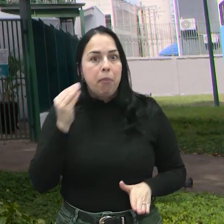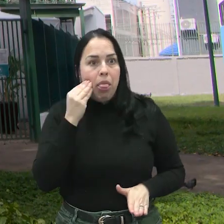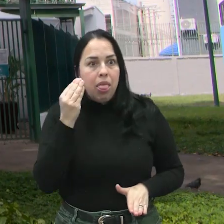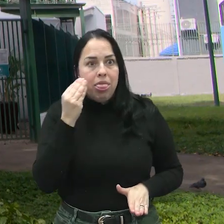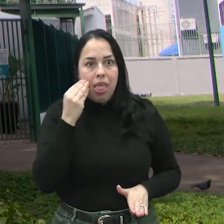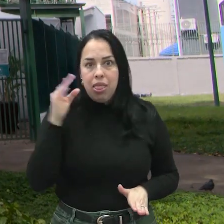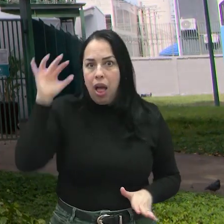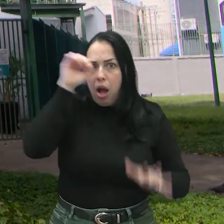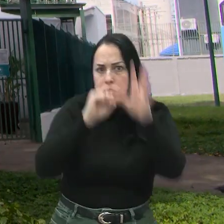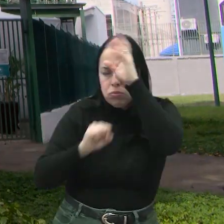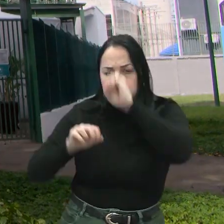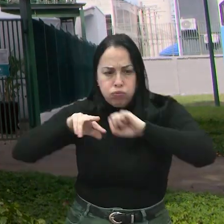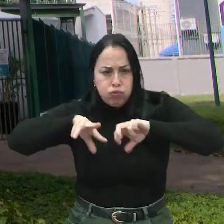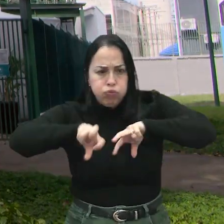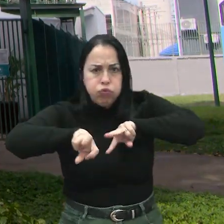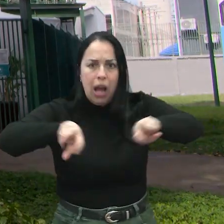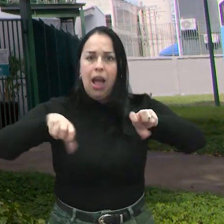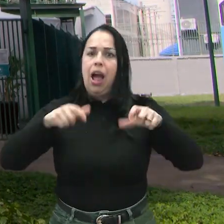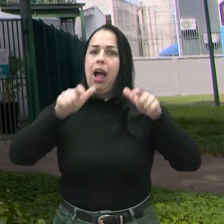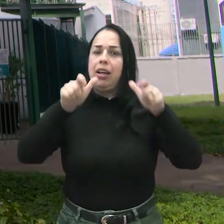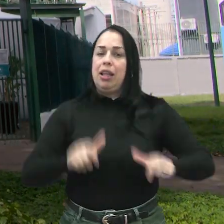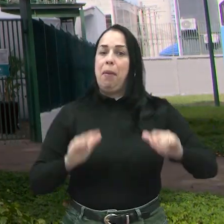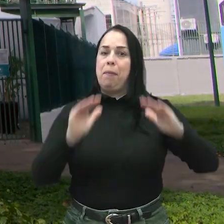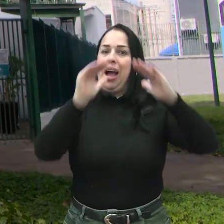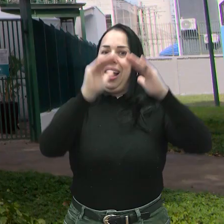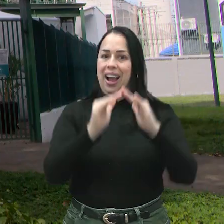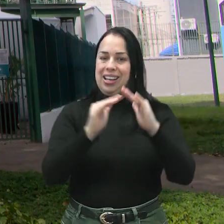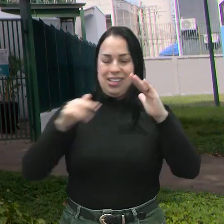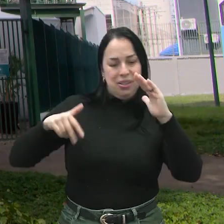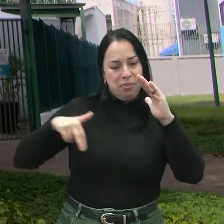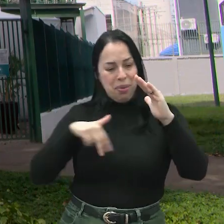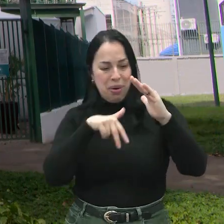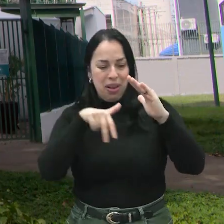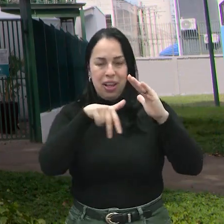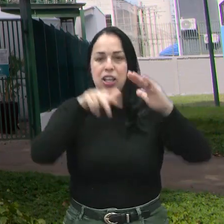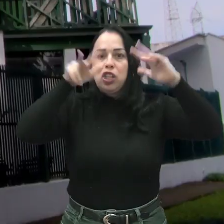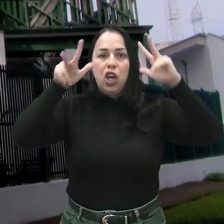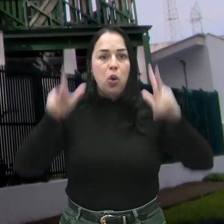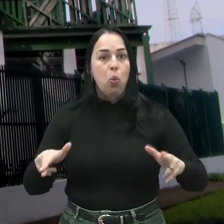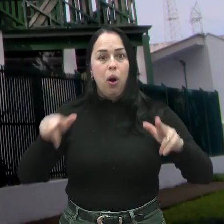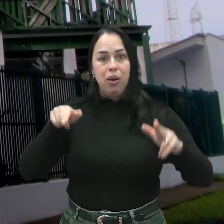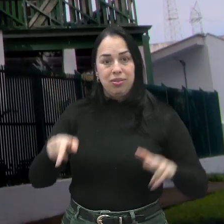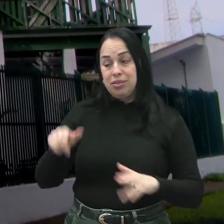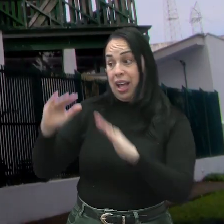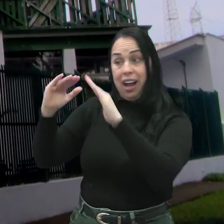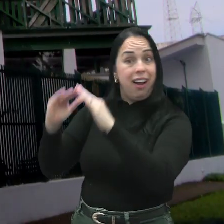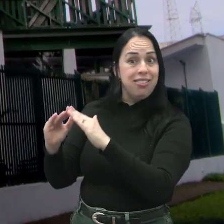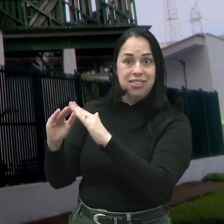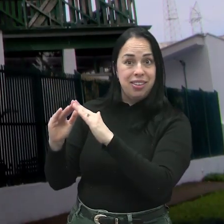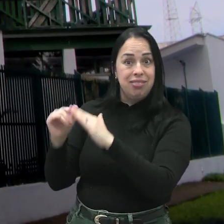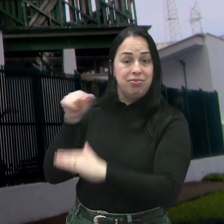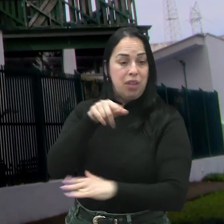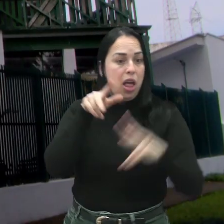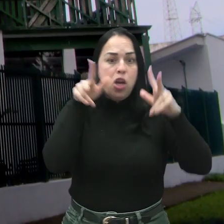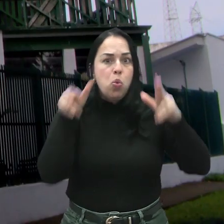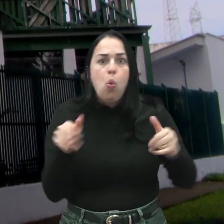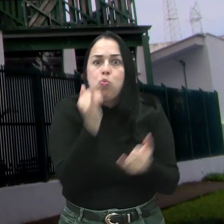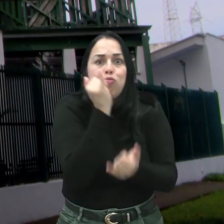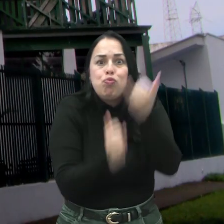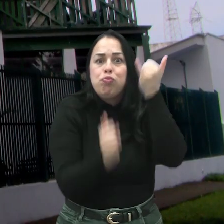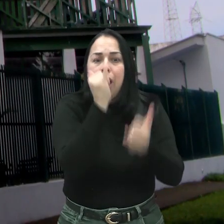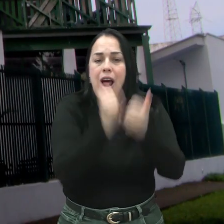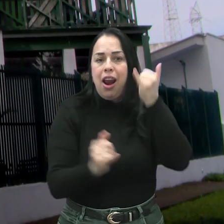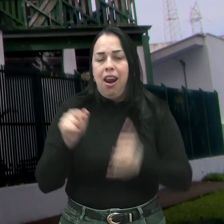Para mergulhar nesse universo, São José abriga a Casa Encantada, uma réplica fiel da residência